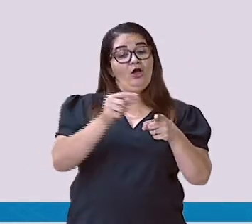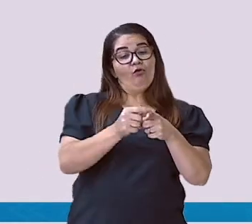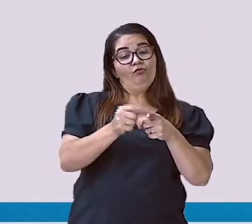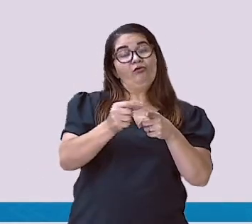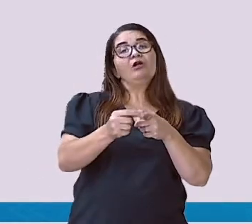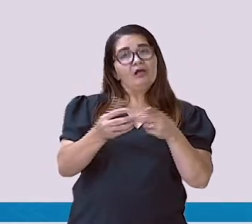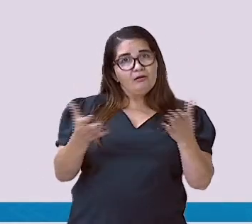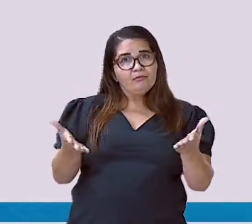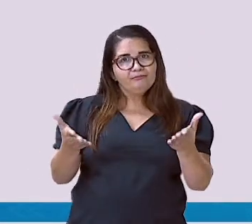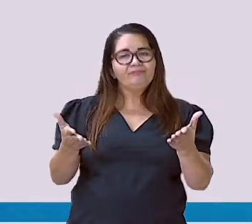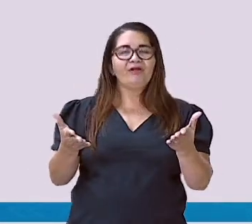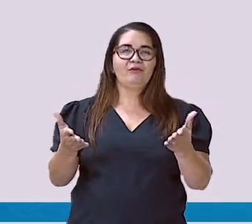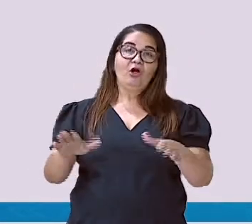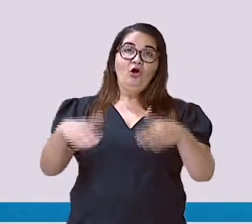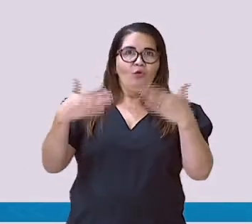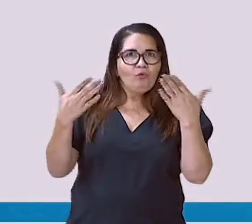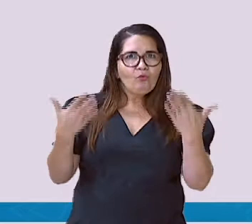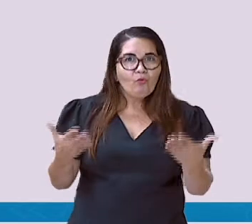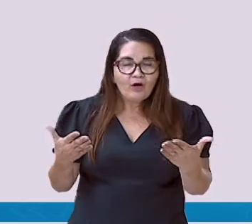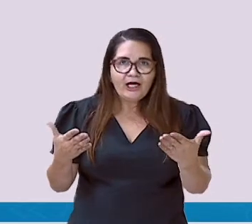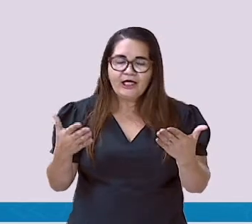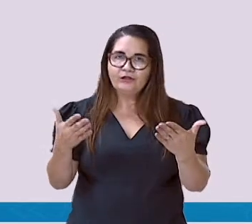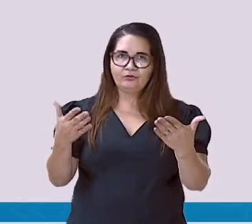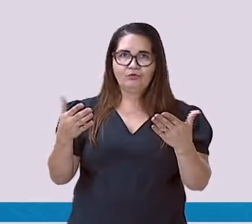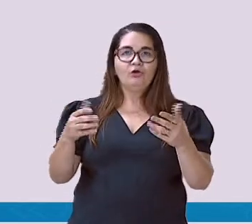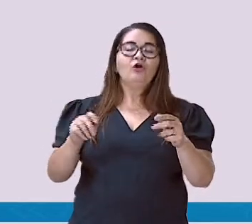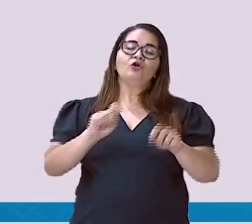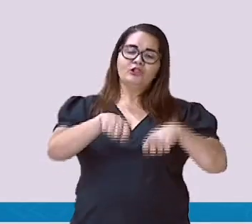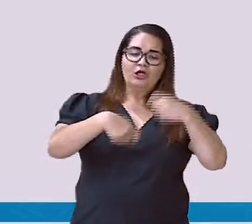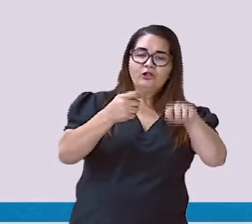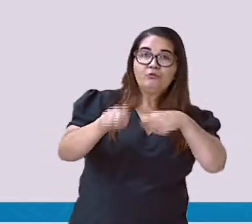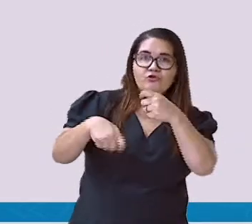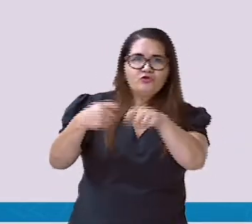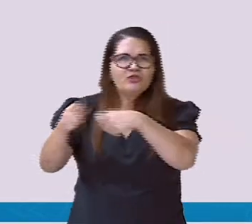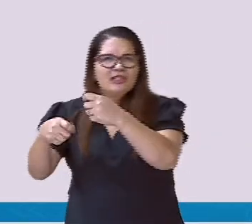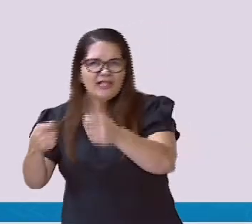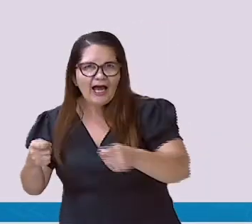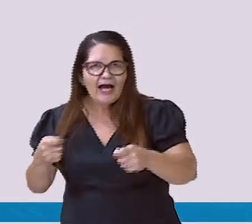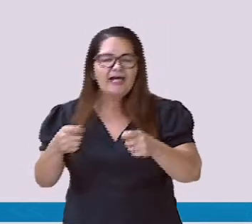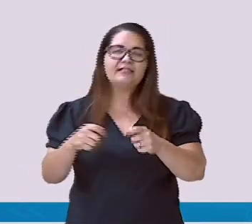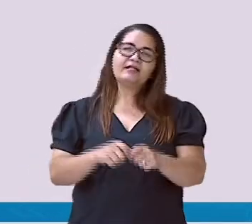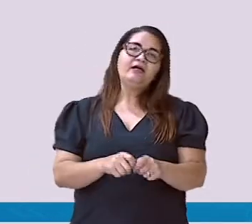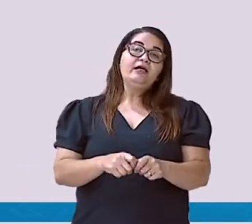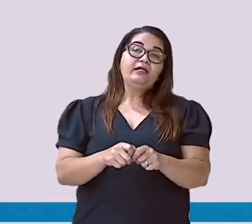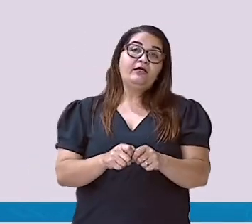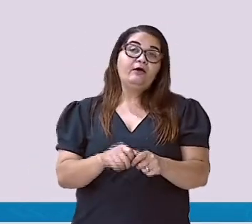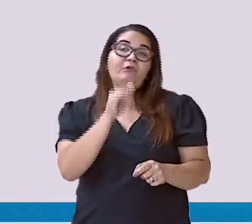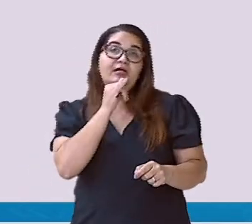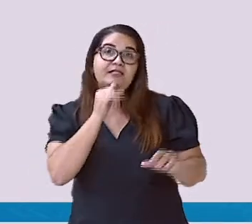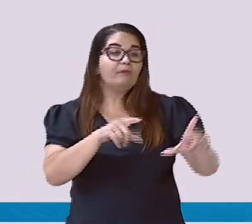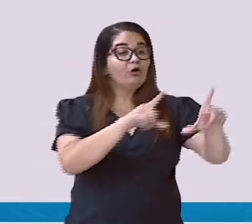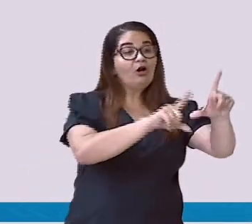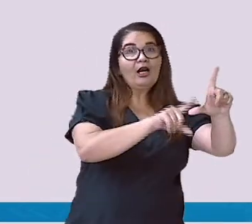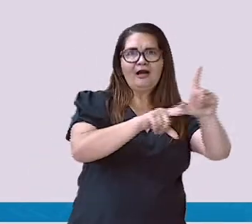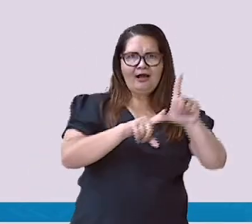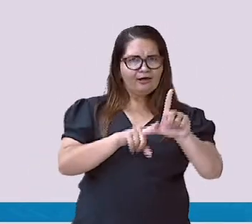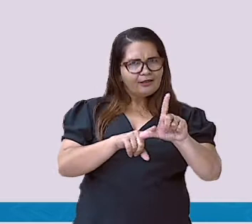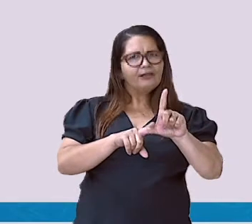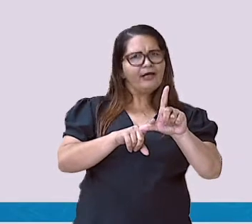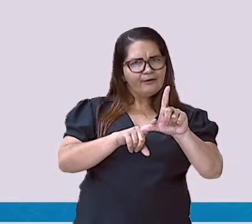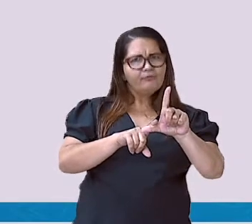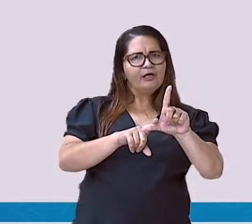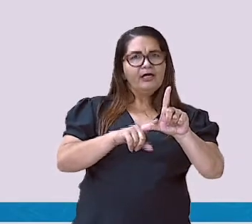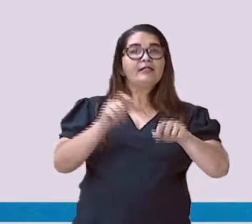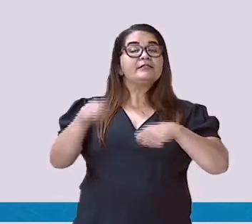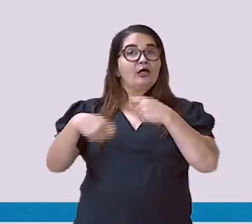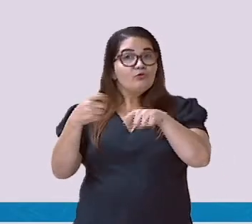utilizamos sinais gráficos, letras, que representam palavras. Esses sinais gráficos